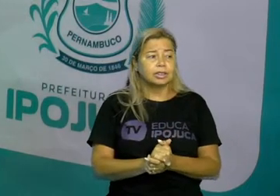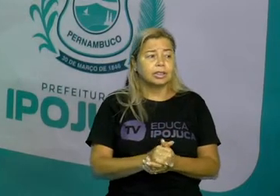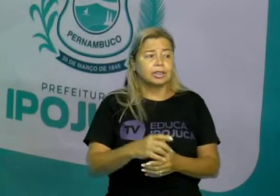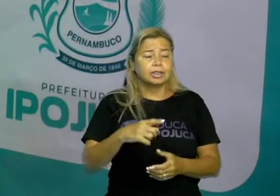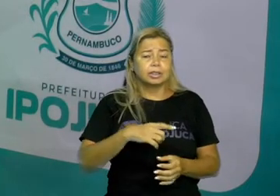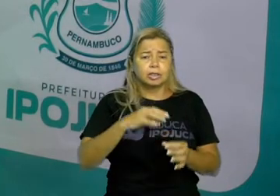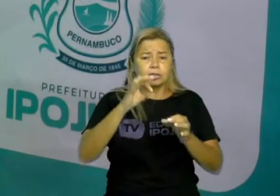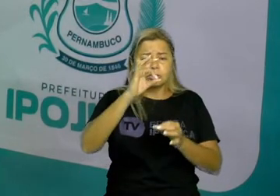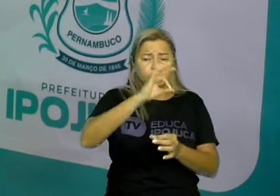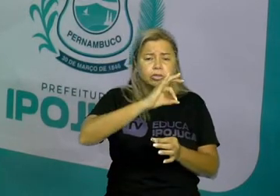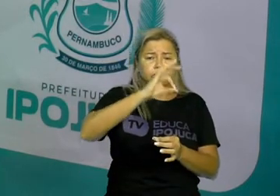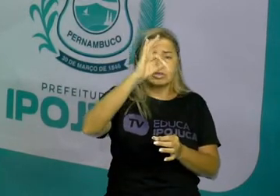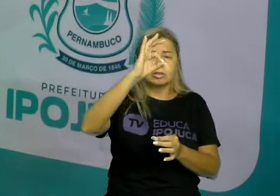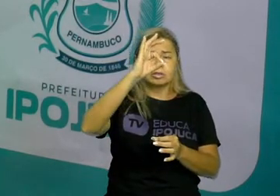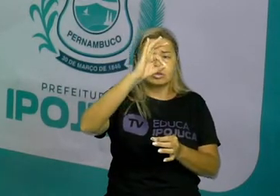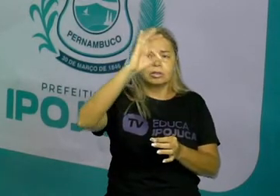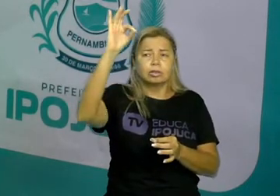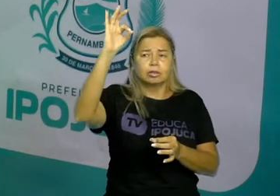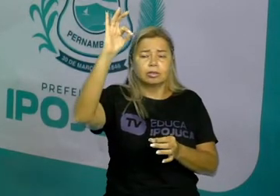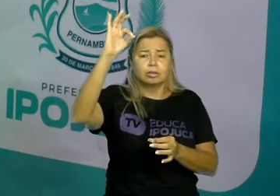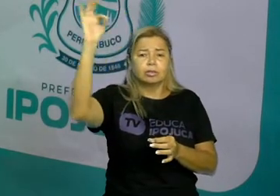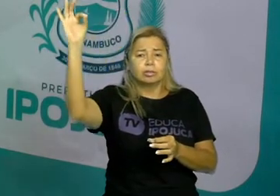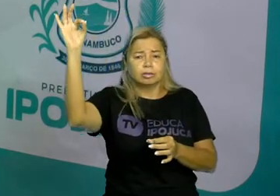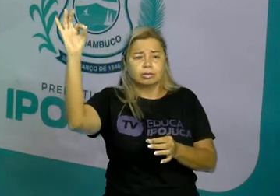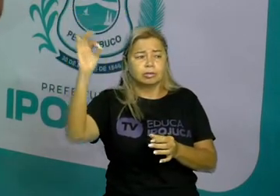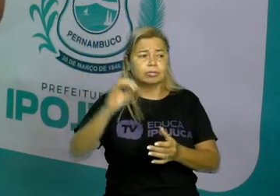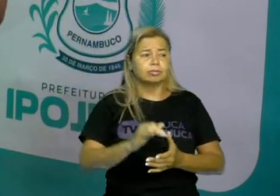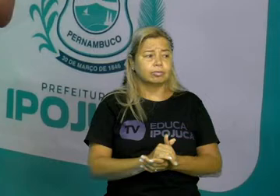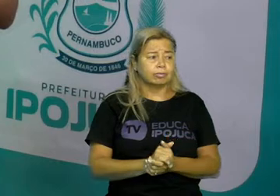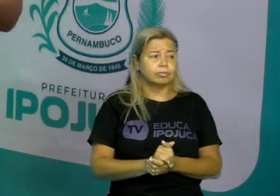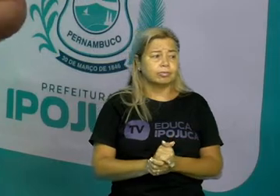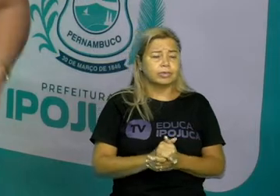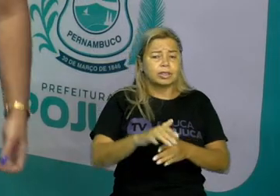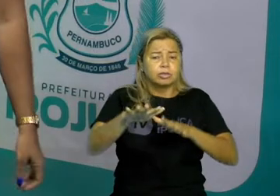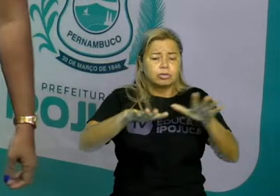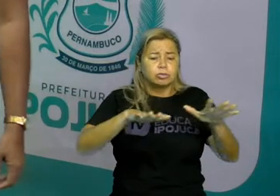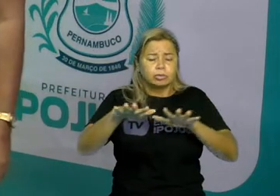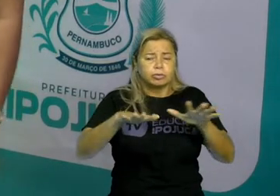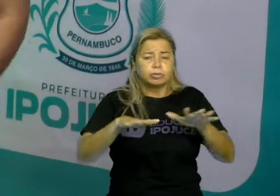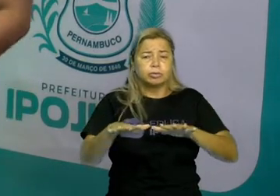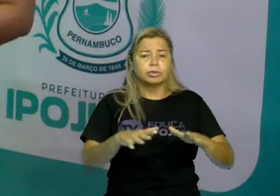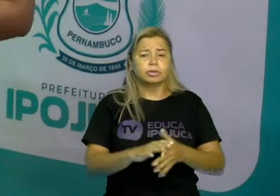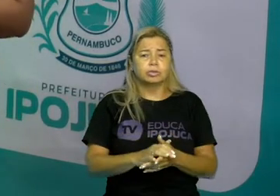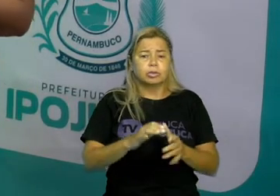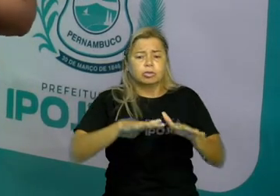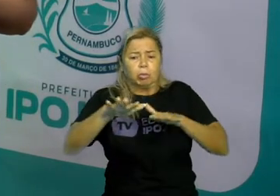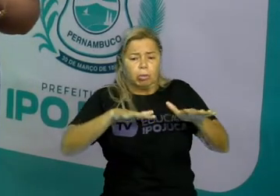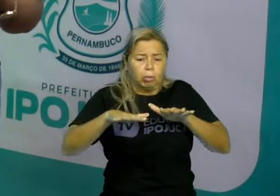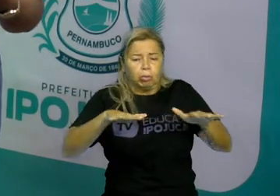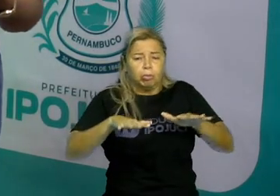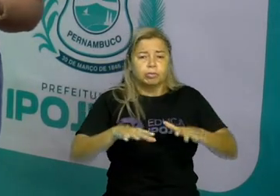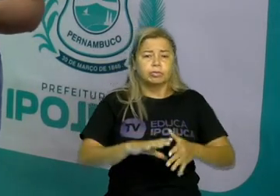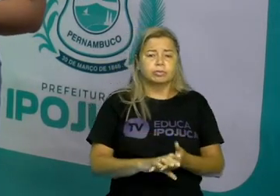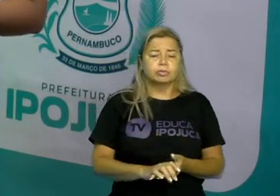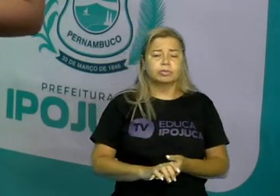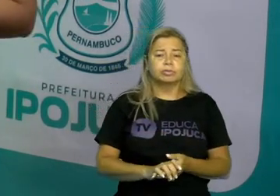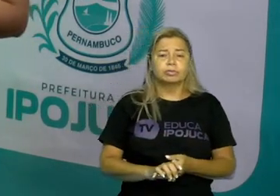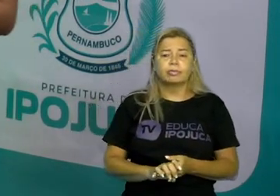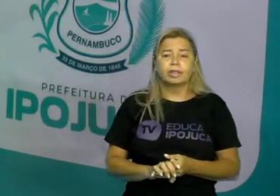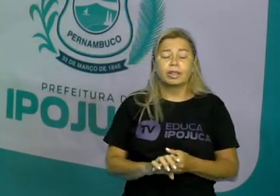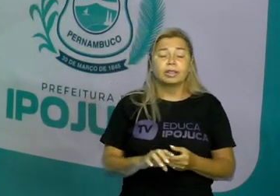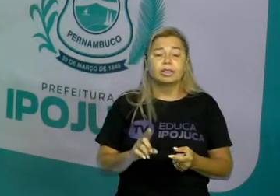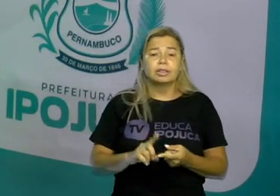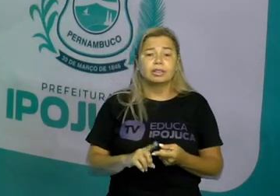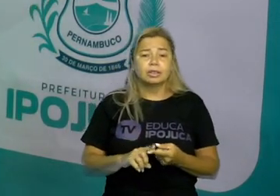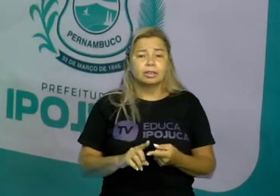linhas quebradas, né? Que chama assim, ó, que ela faz aqueles movimentos bruscos. O traçado da linha, ele também